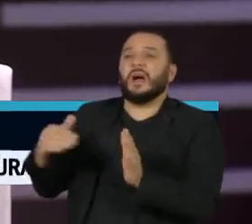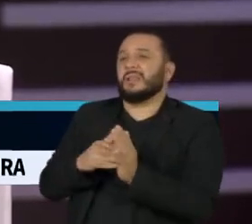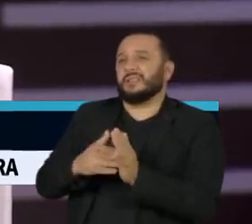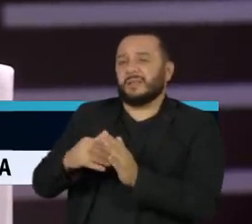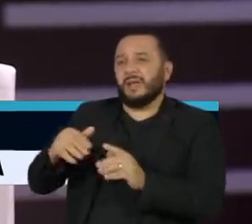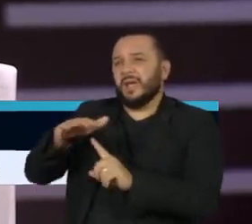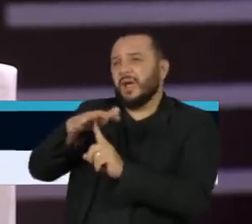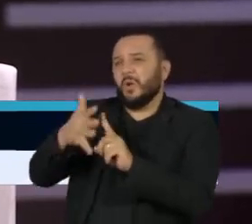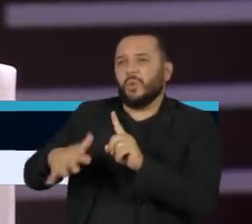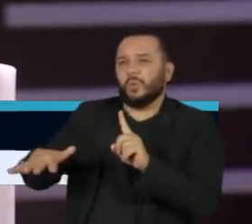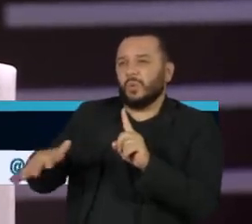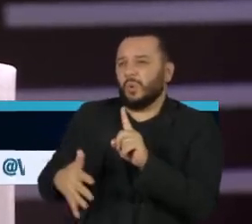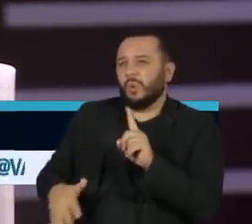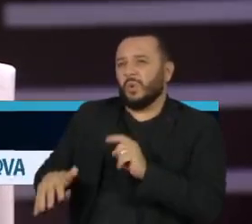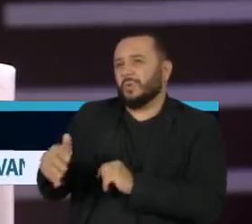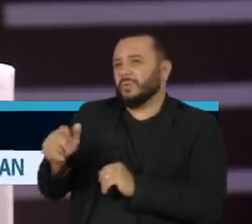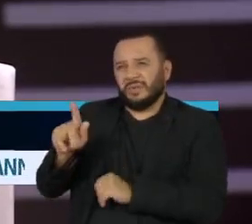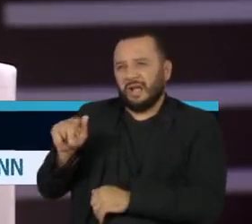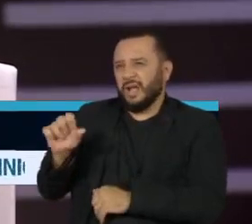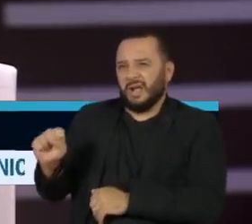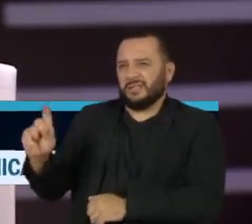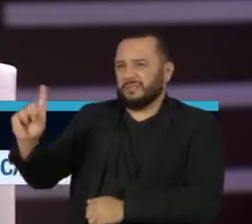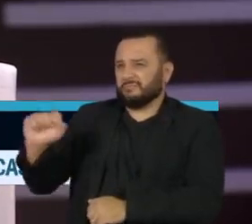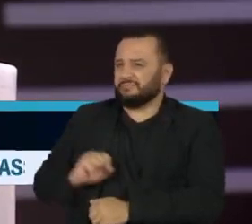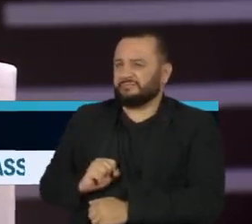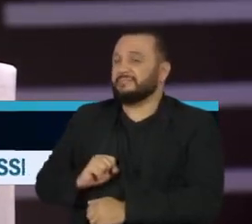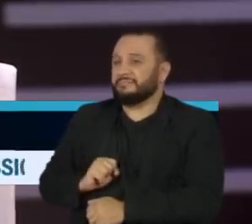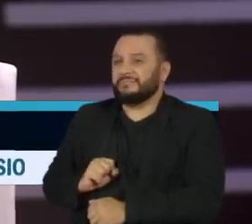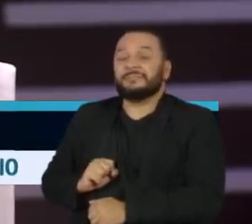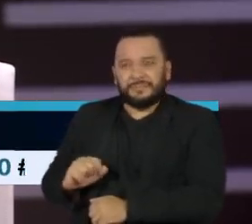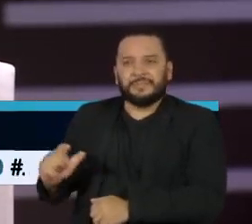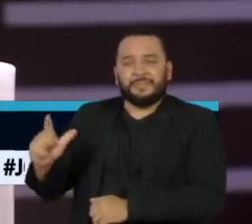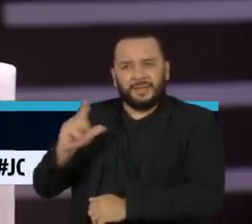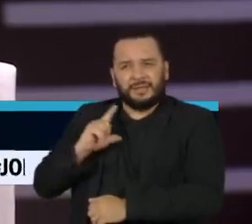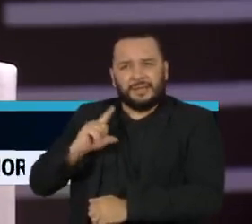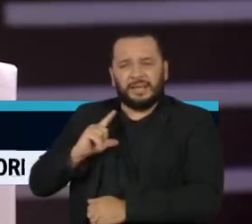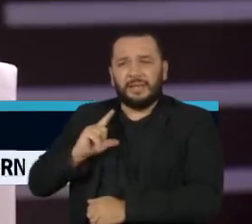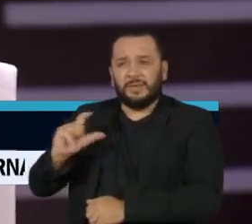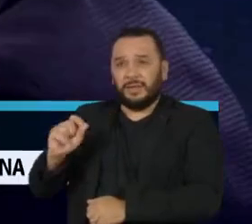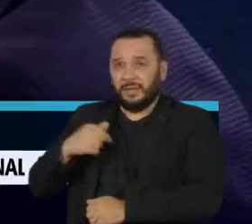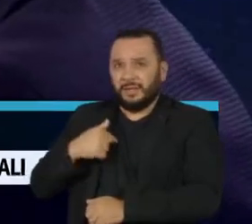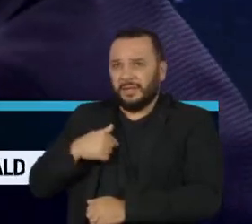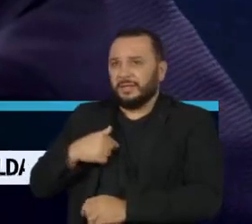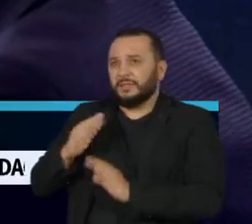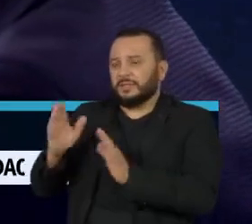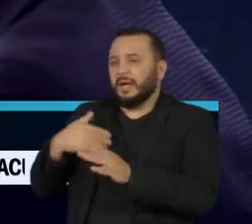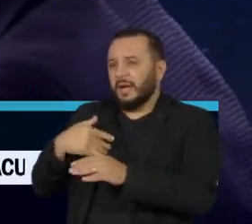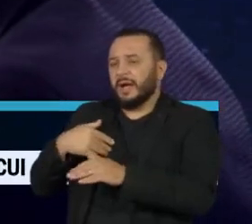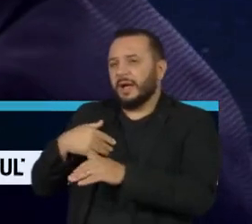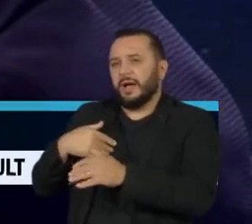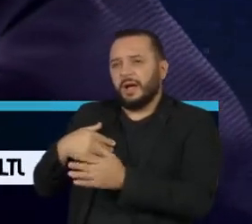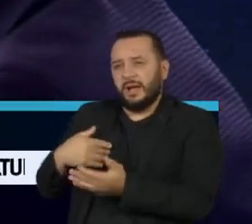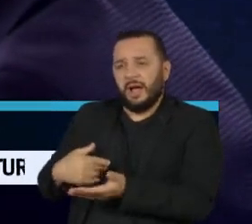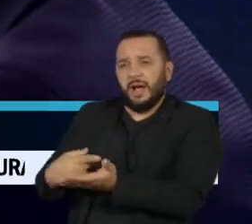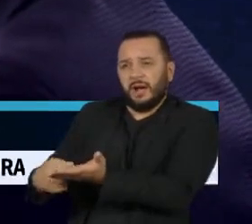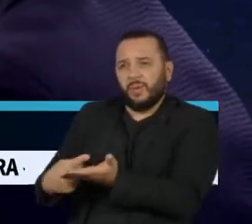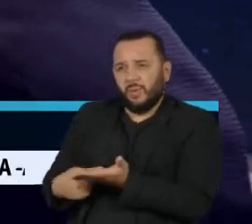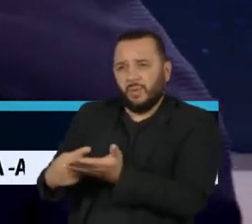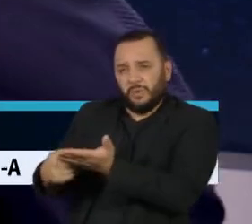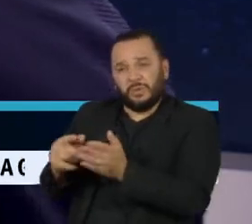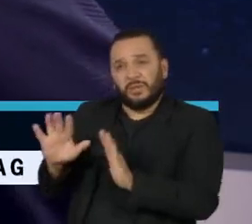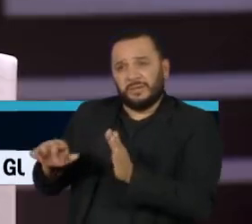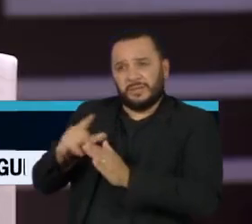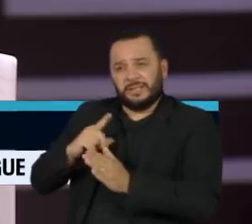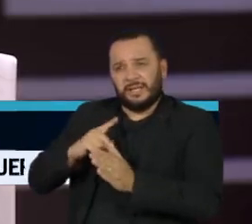algo, do gás natural. Tem aquela questão do Nord Stream, que é aquele pipeline que está saindo e passa pela